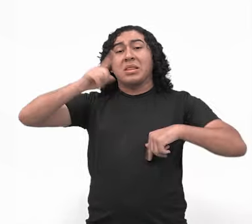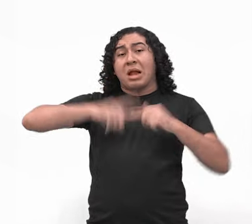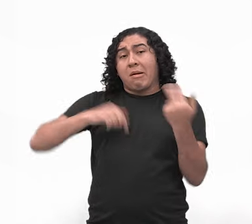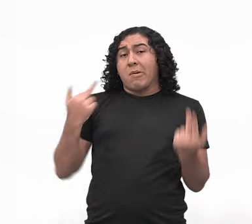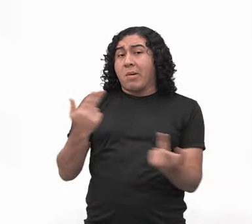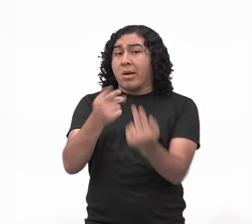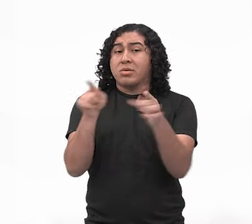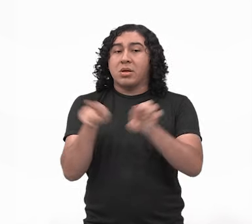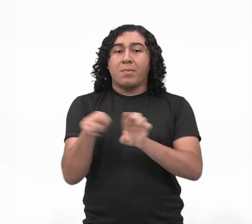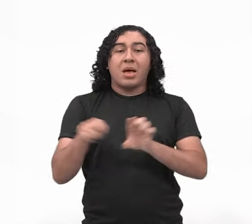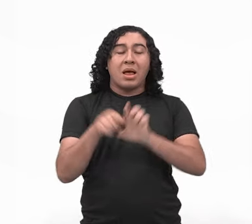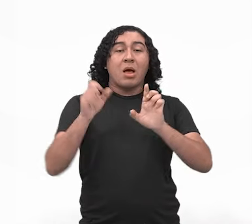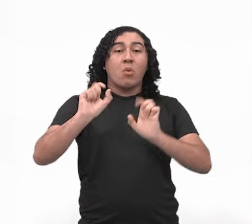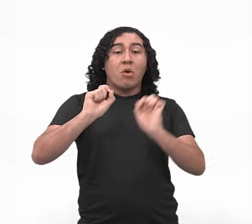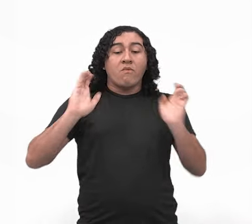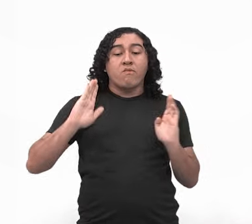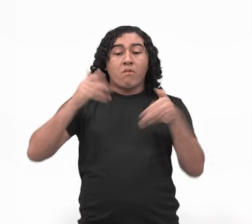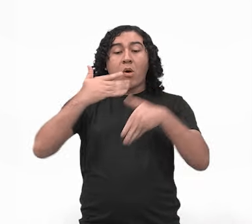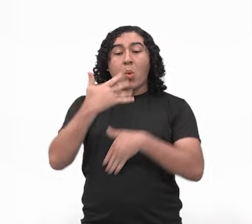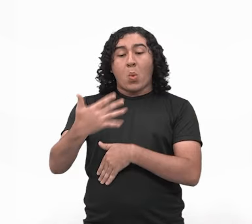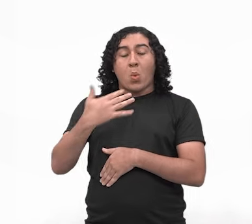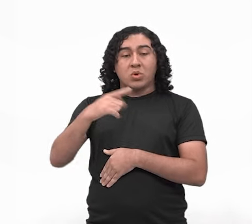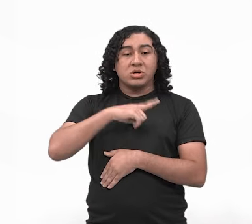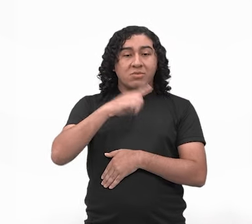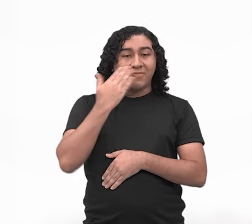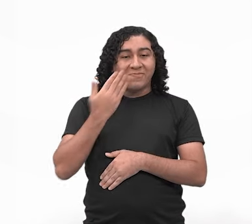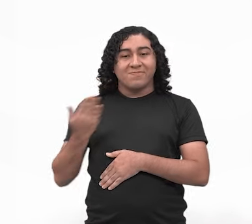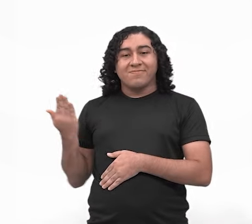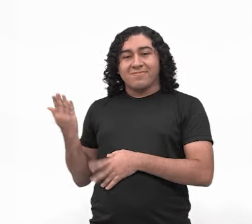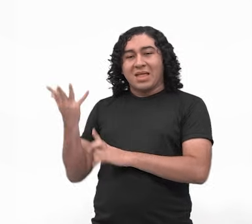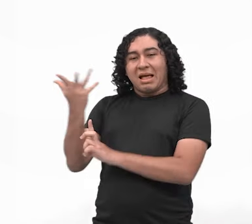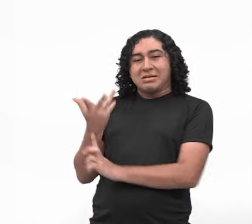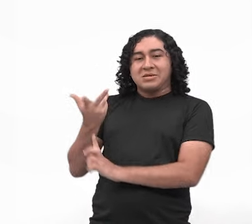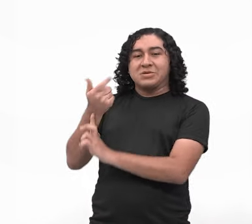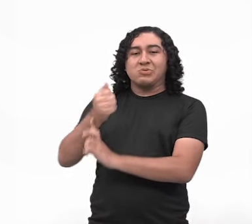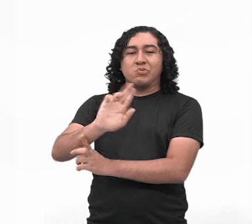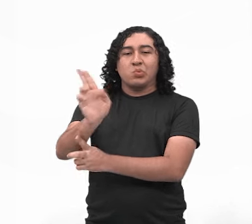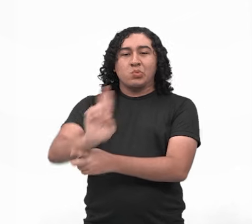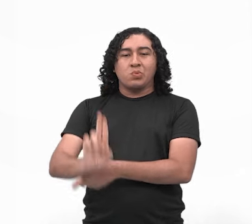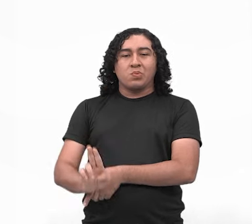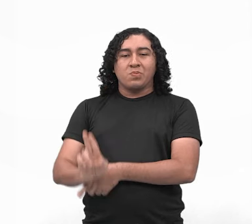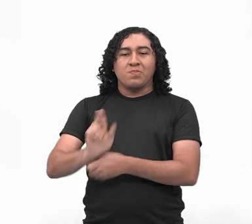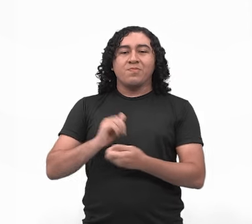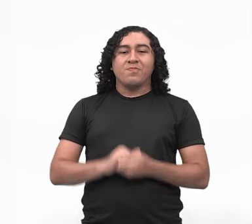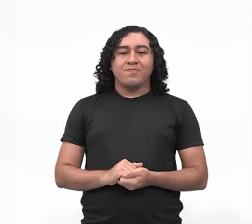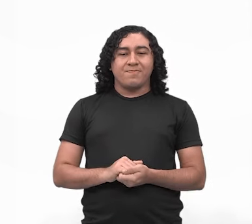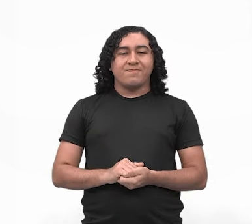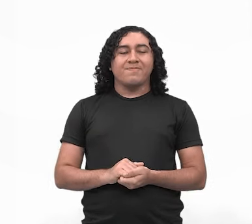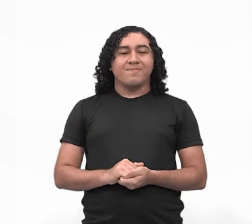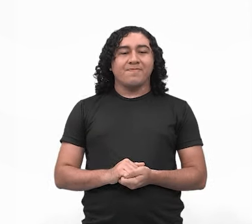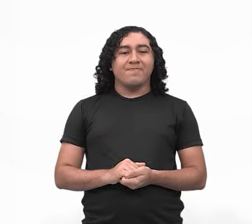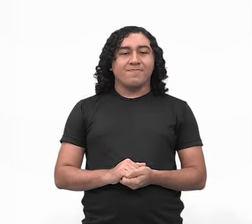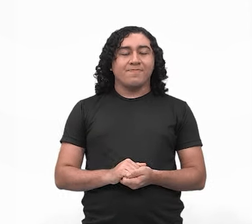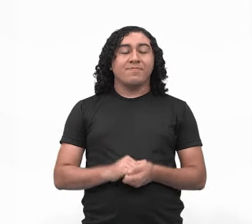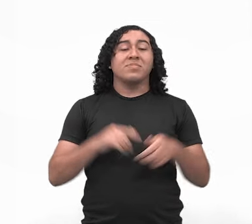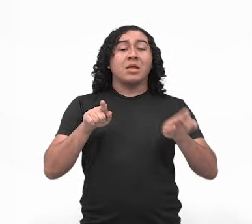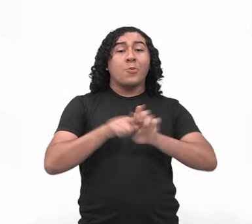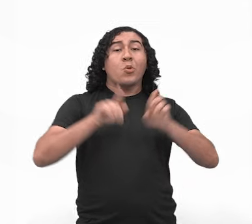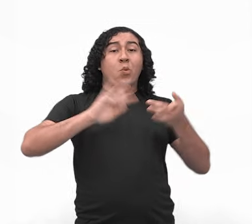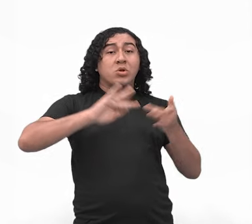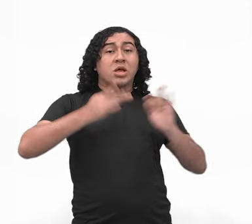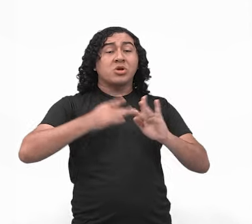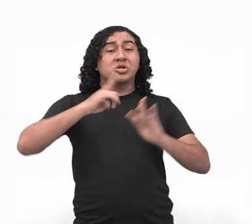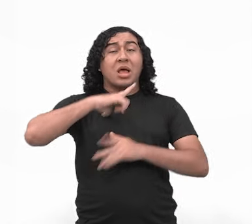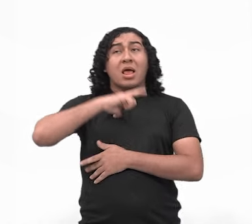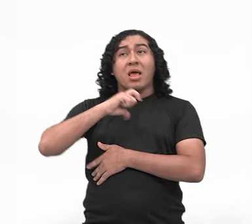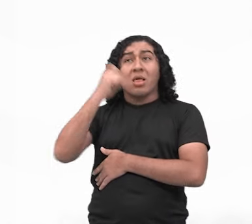ênfase em cores, artista, Monet, Pierre, né, o Renoir. E aí, dentro desse contexto que trabalha luz e sombra,